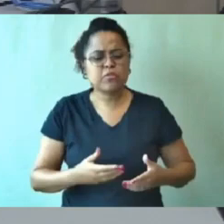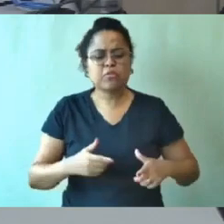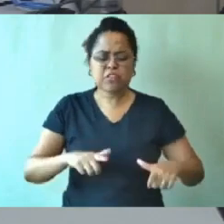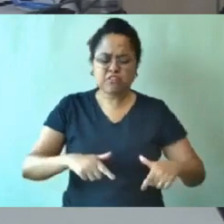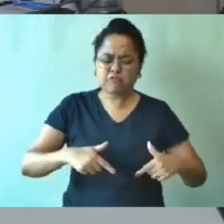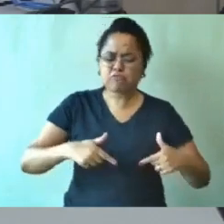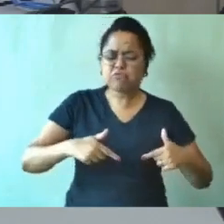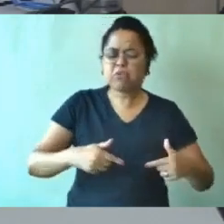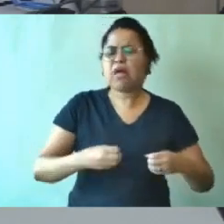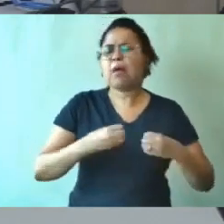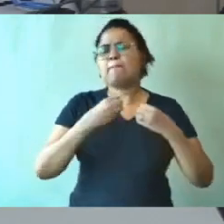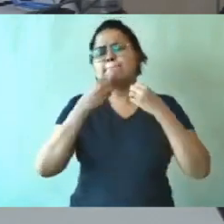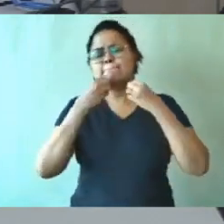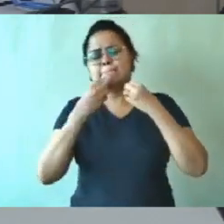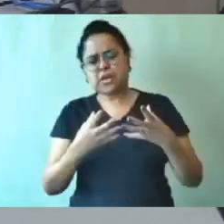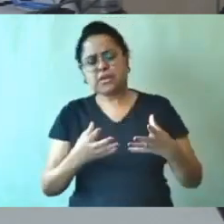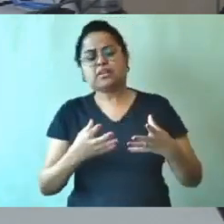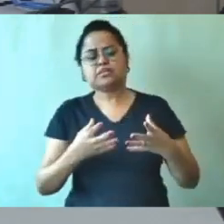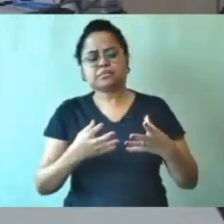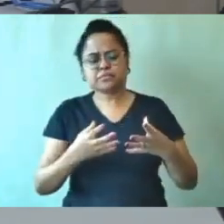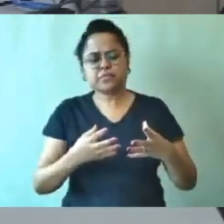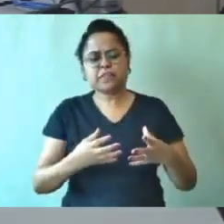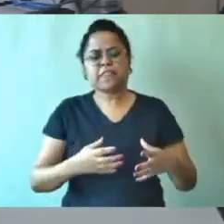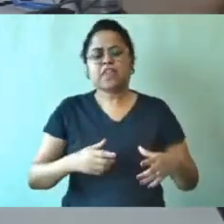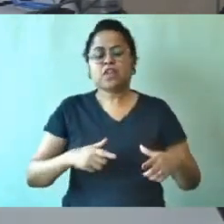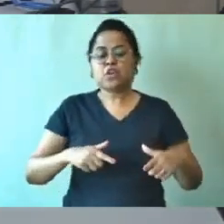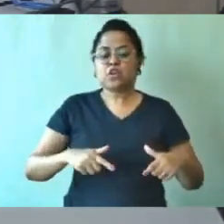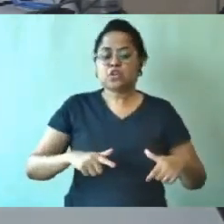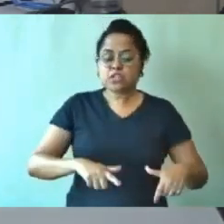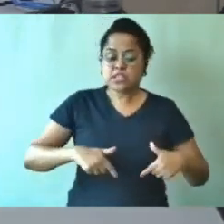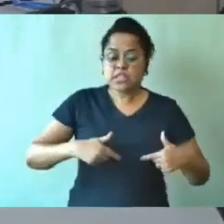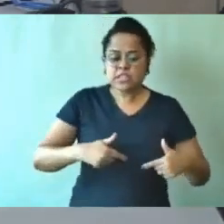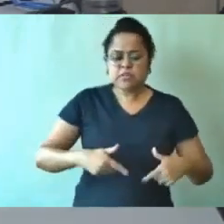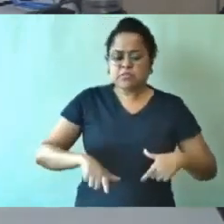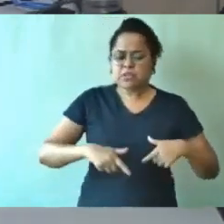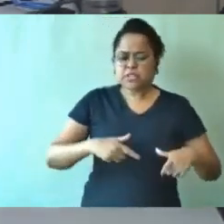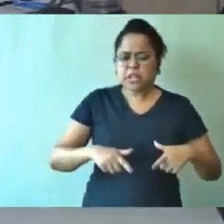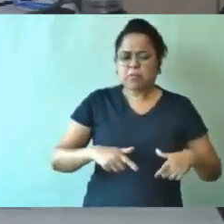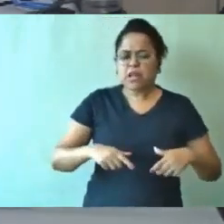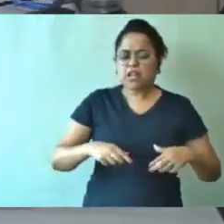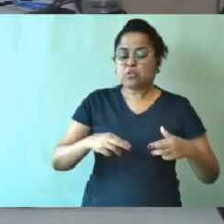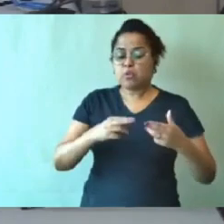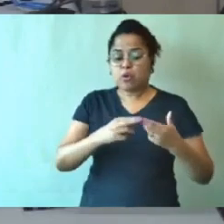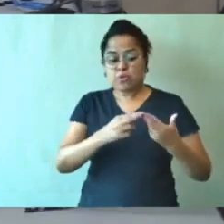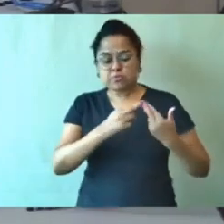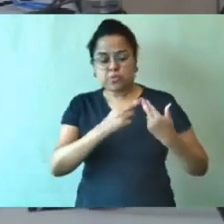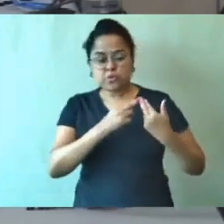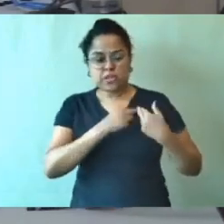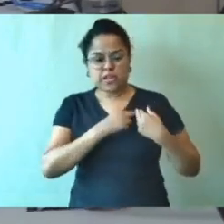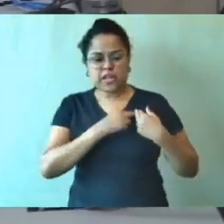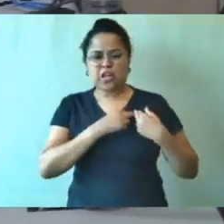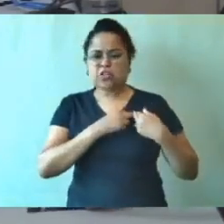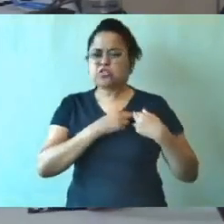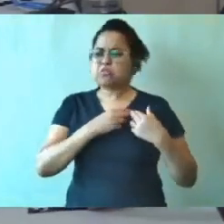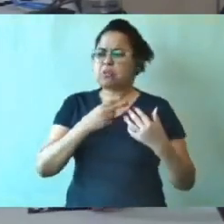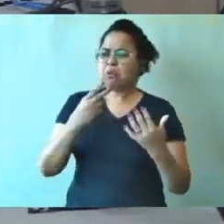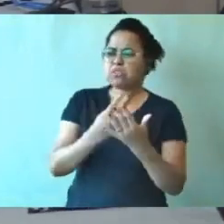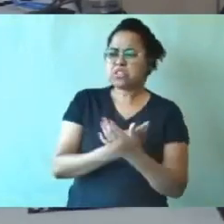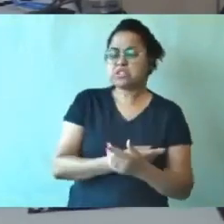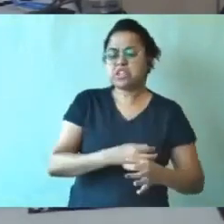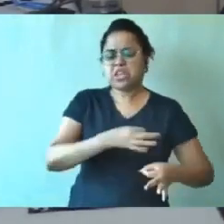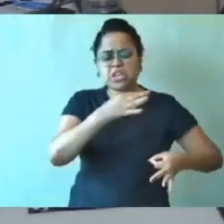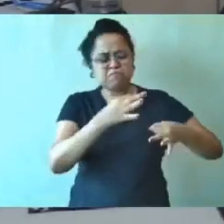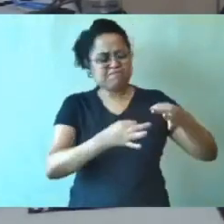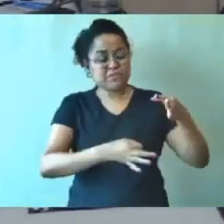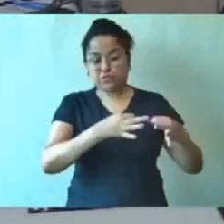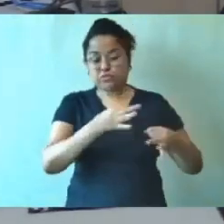aqui exercemos o nosso trabalho aqui com a maior responsabilidade para não cometer nenhuma injustiça, mas de fazer valer a voz